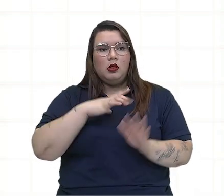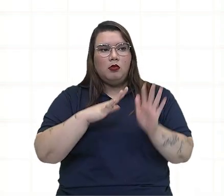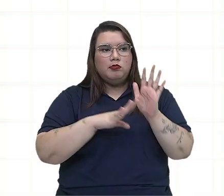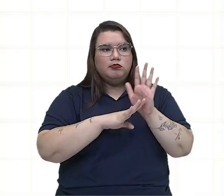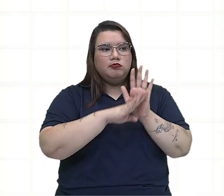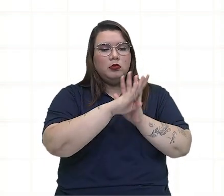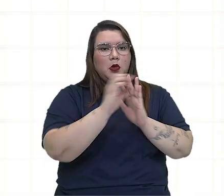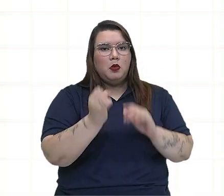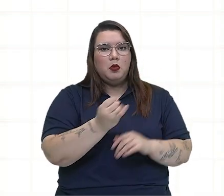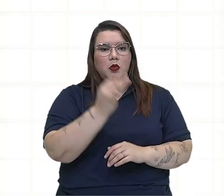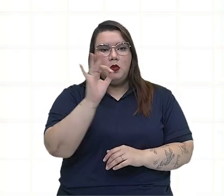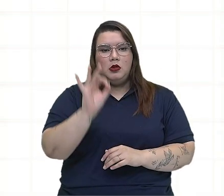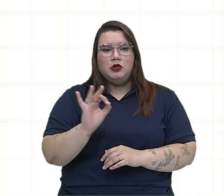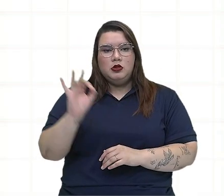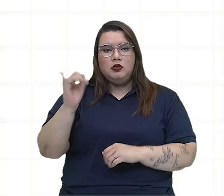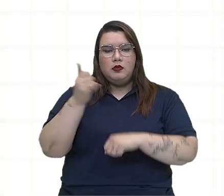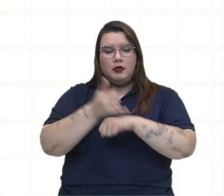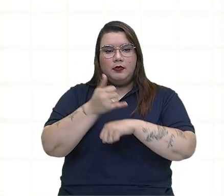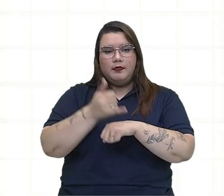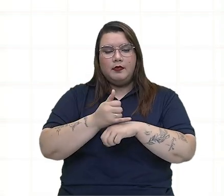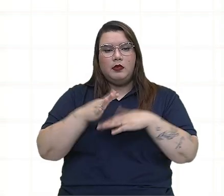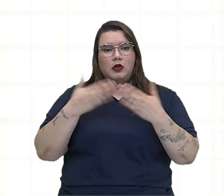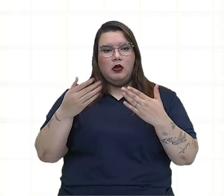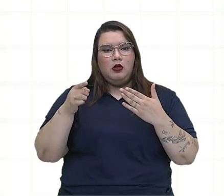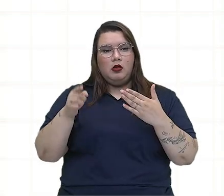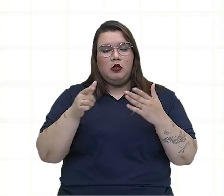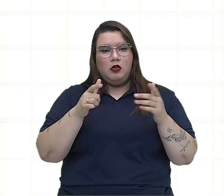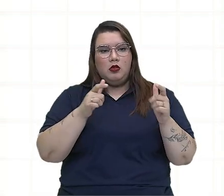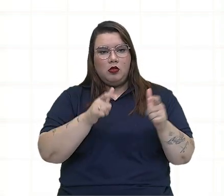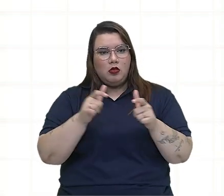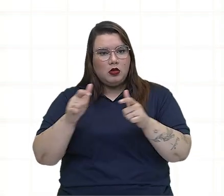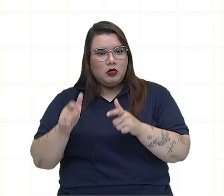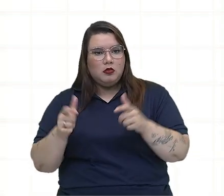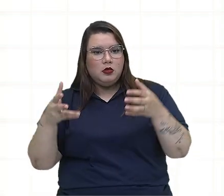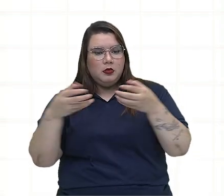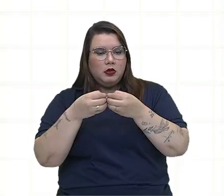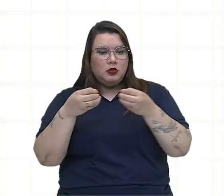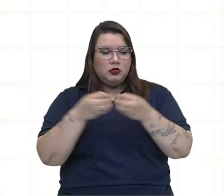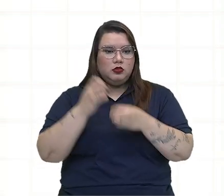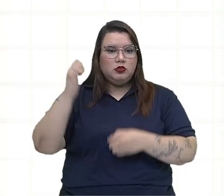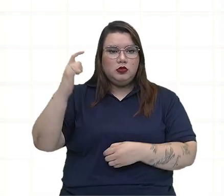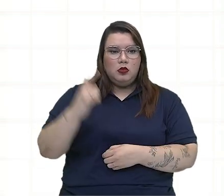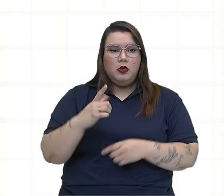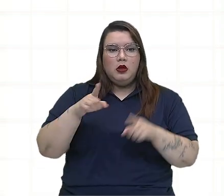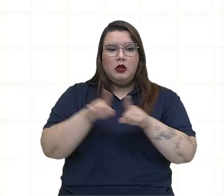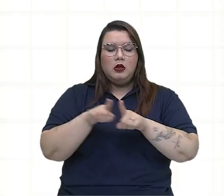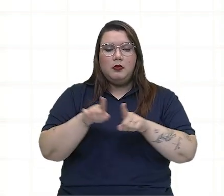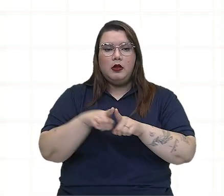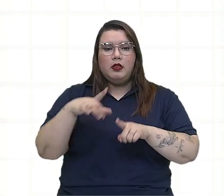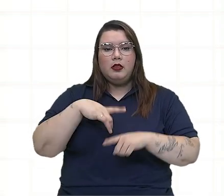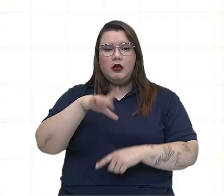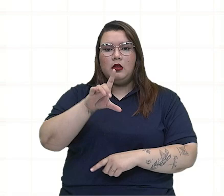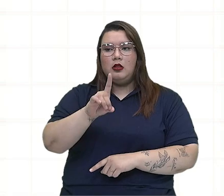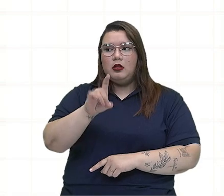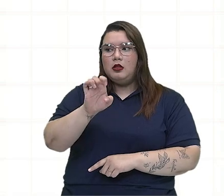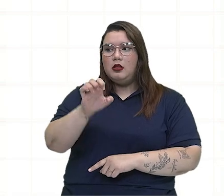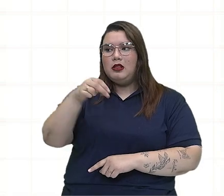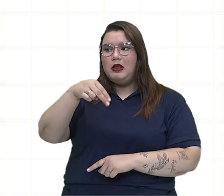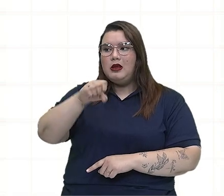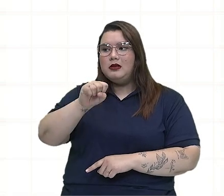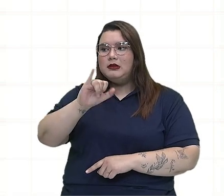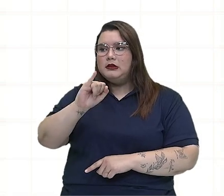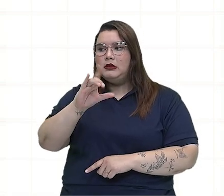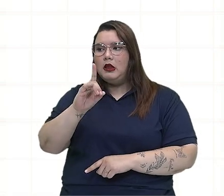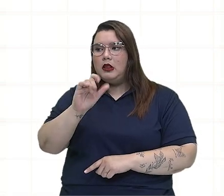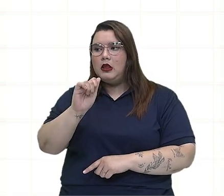porcentagem de ferro. Continuando, a gente tem ainda, já até falei, né, localizados mais próximos do Sol, e devido a